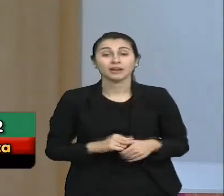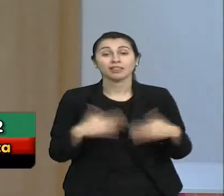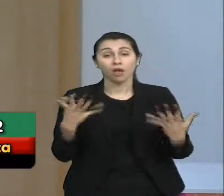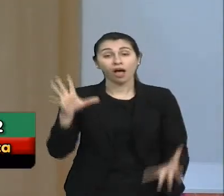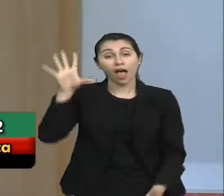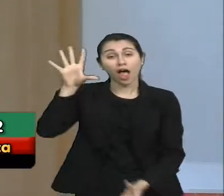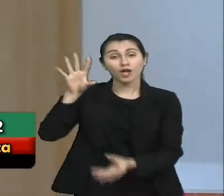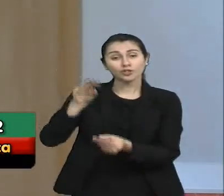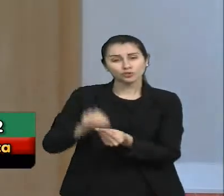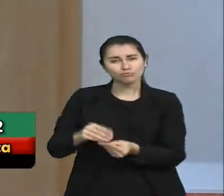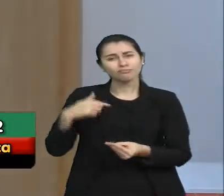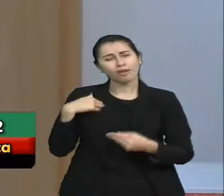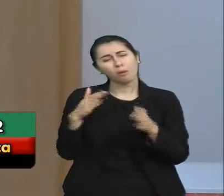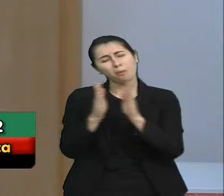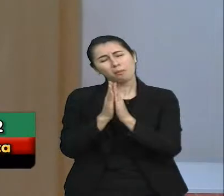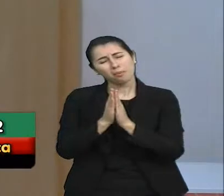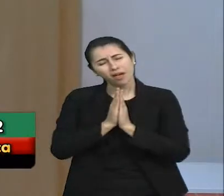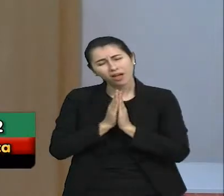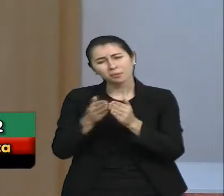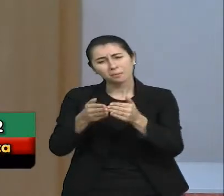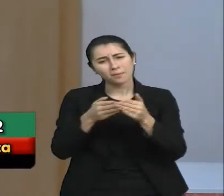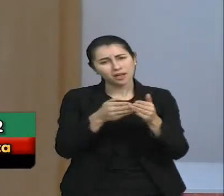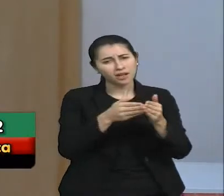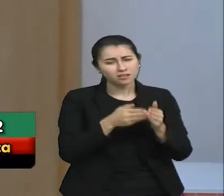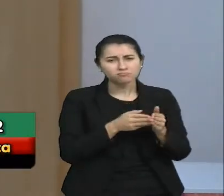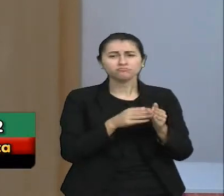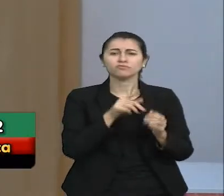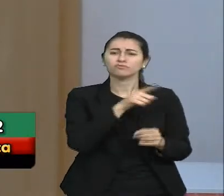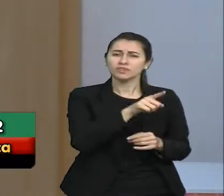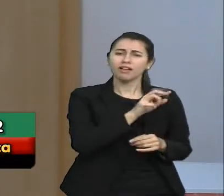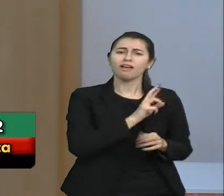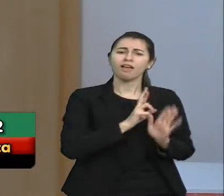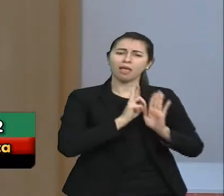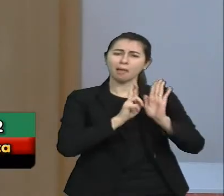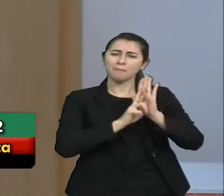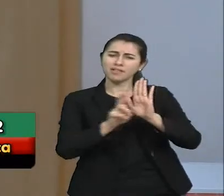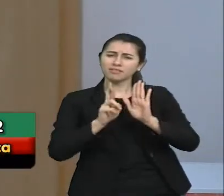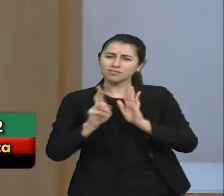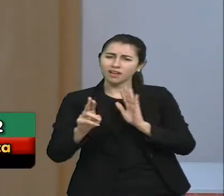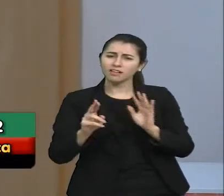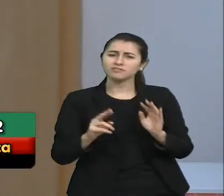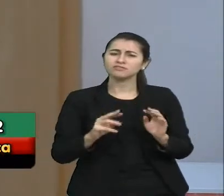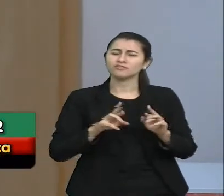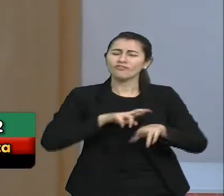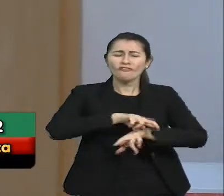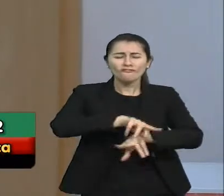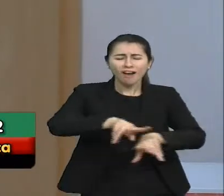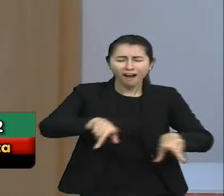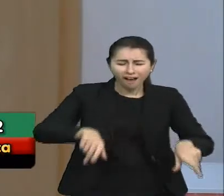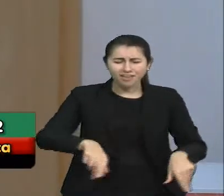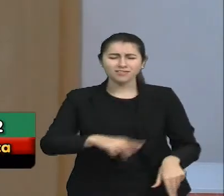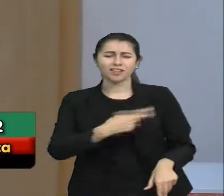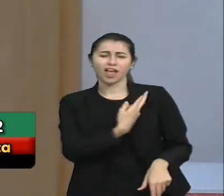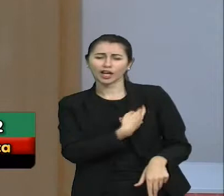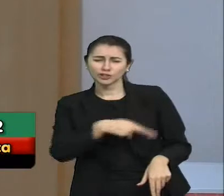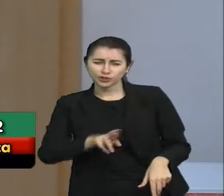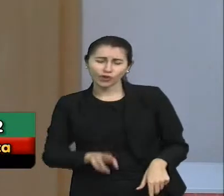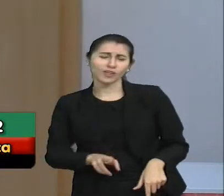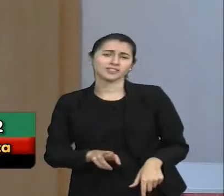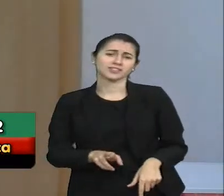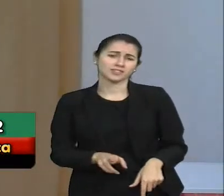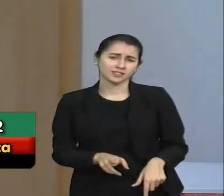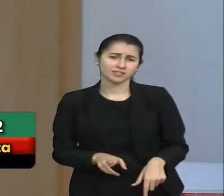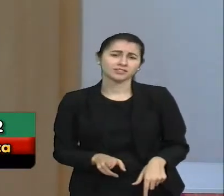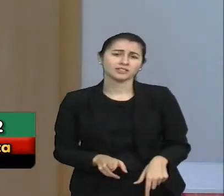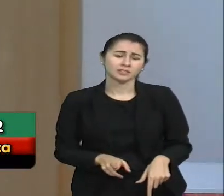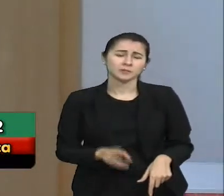resumindo tudo, eu peço a vocês, representantes de várias religiões, né, ao Paulo, que fez